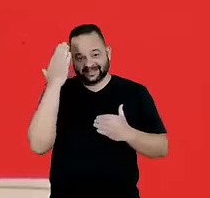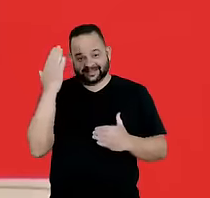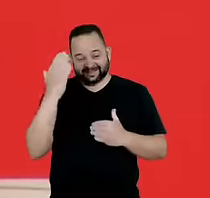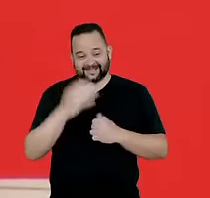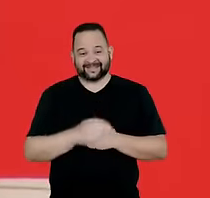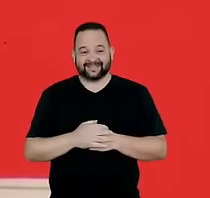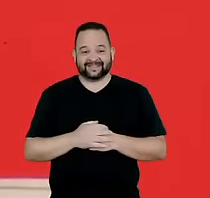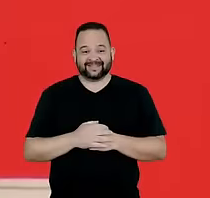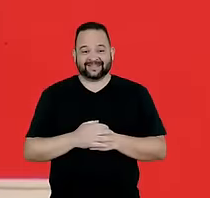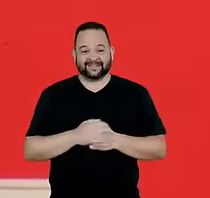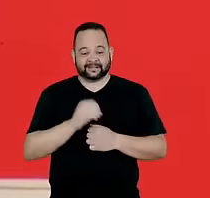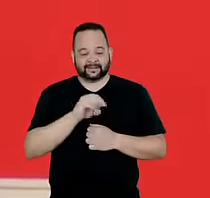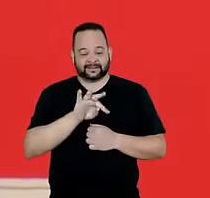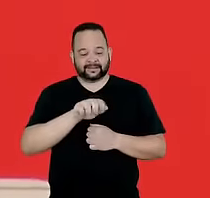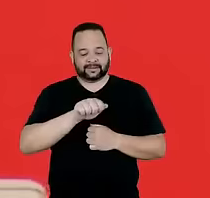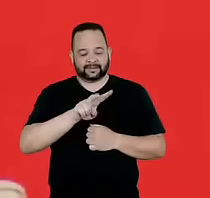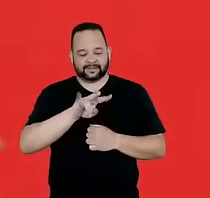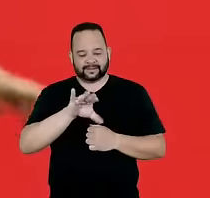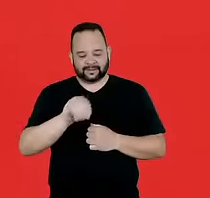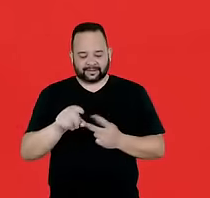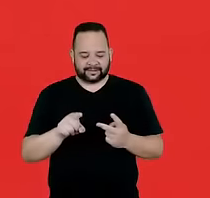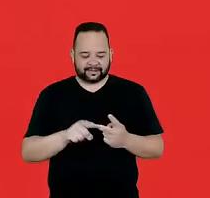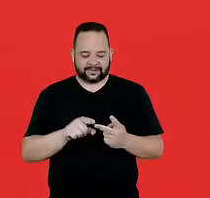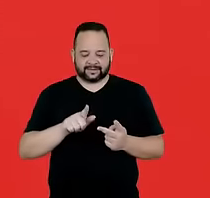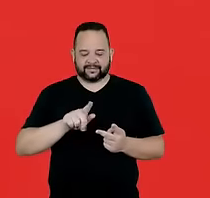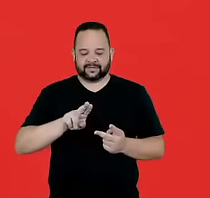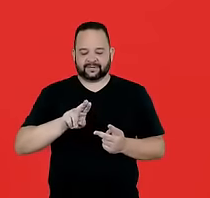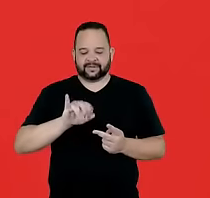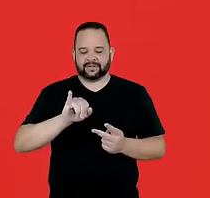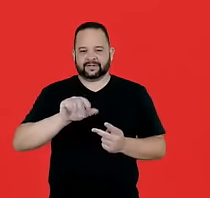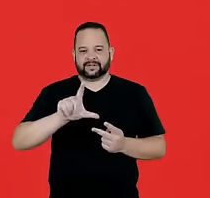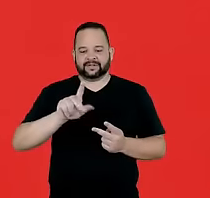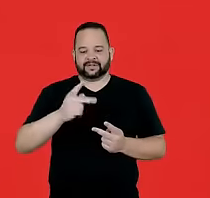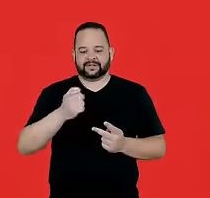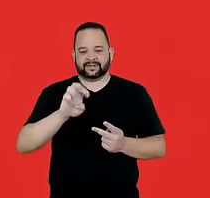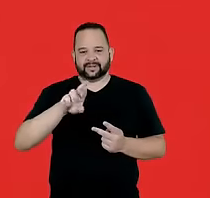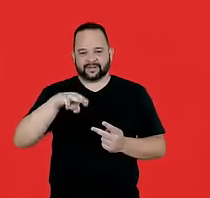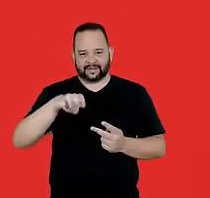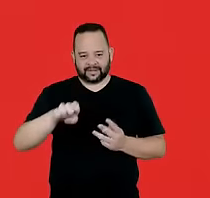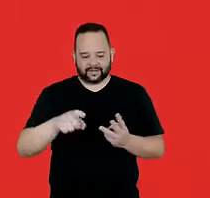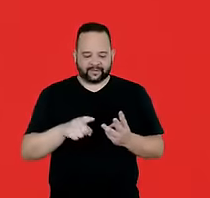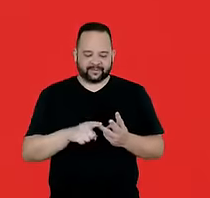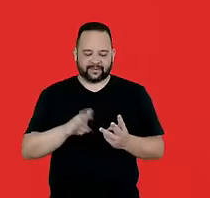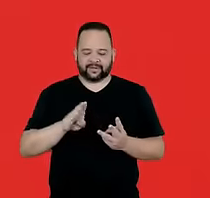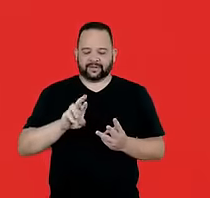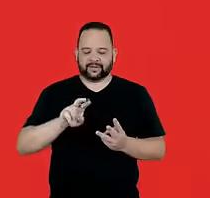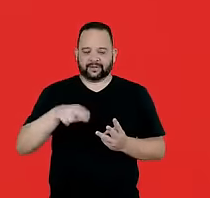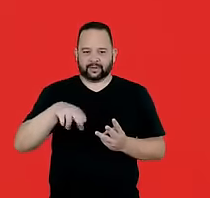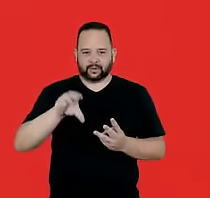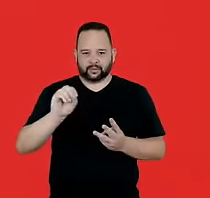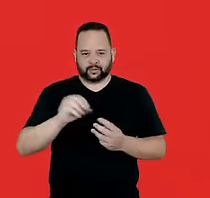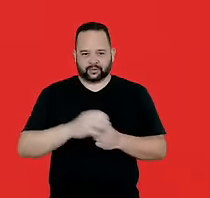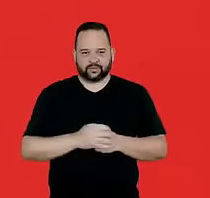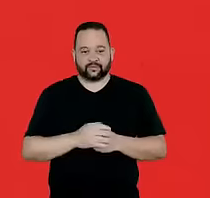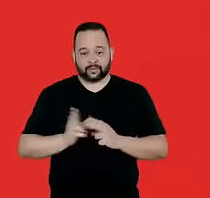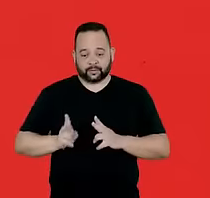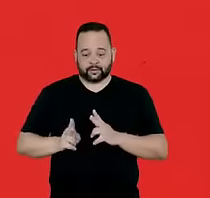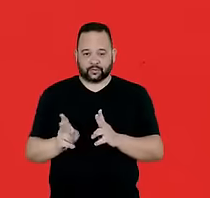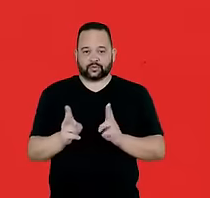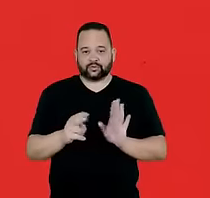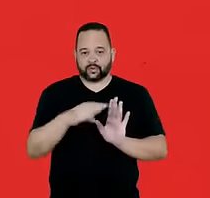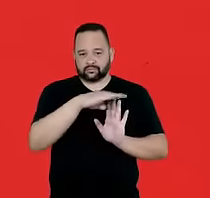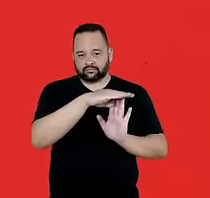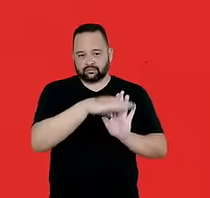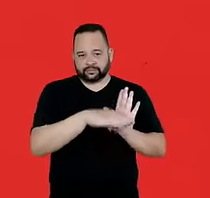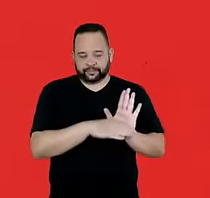Obrigada Guilherme Obrigada Bruno vamos dar sequência Então à nossa programação falando sobre o cenário econômico aqui